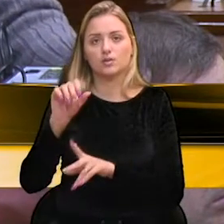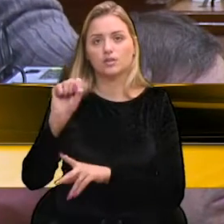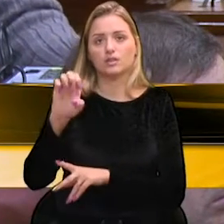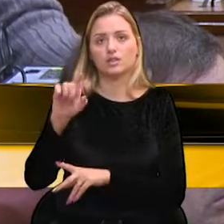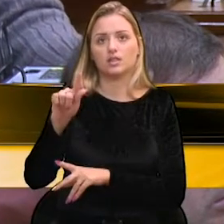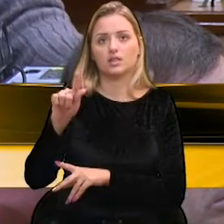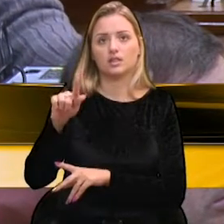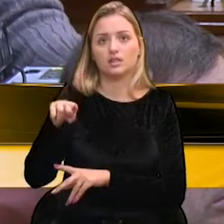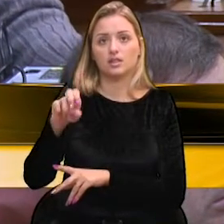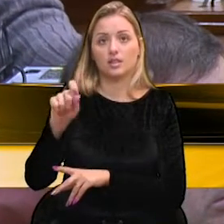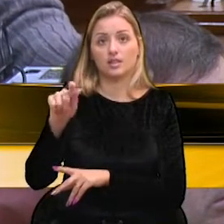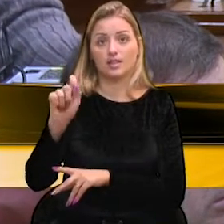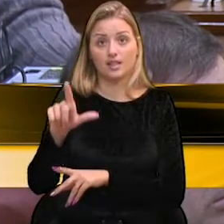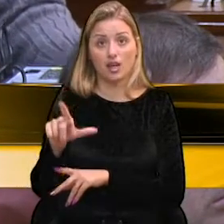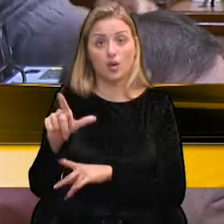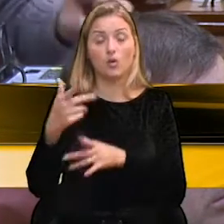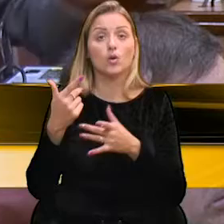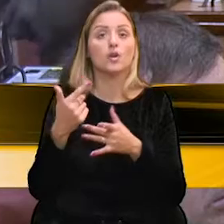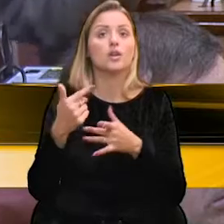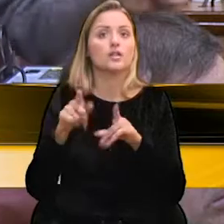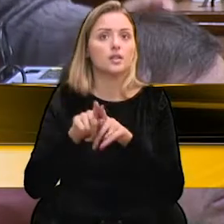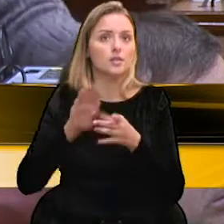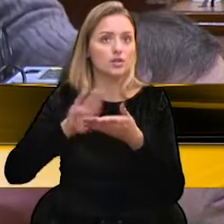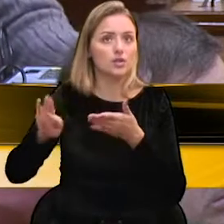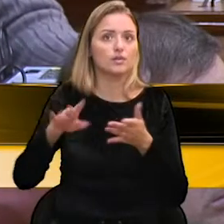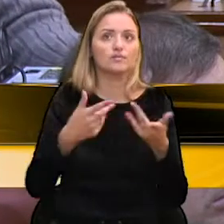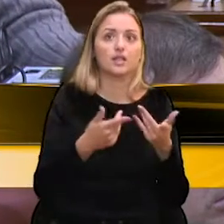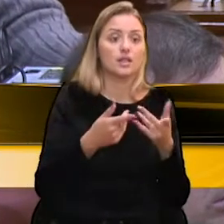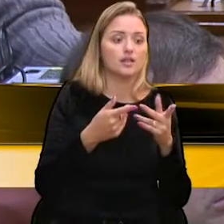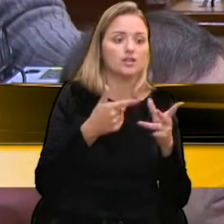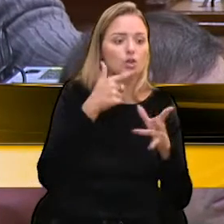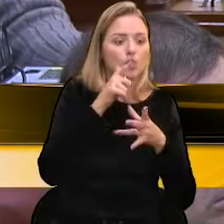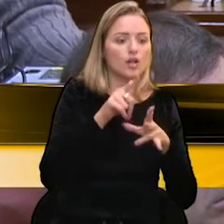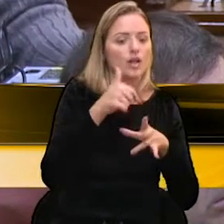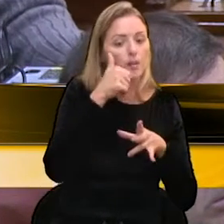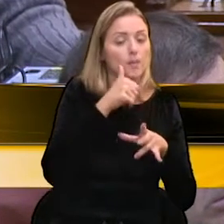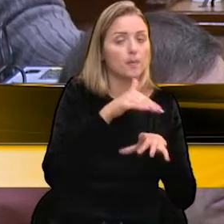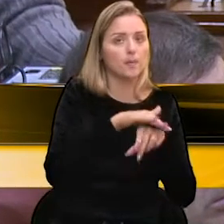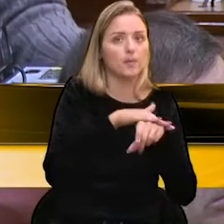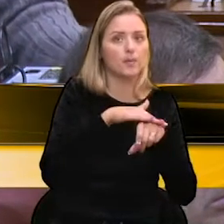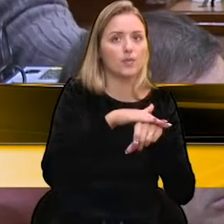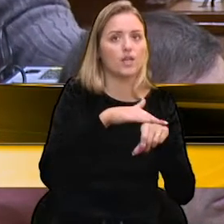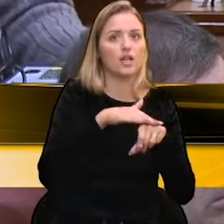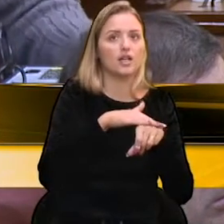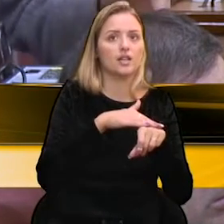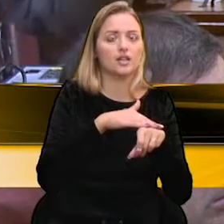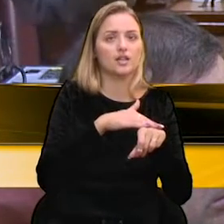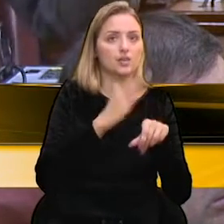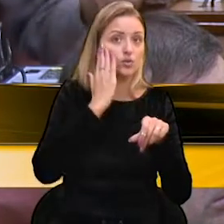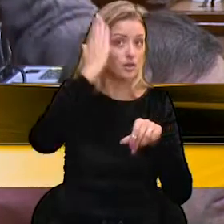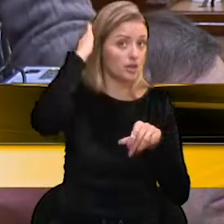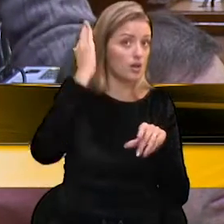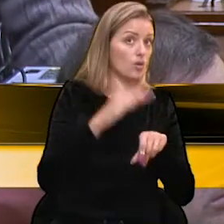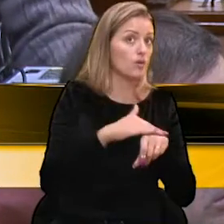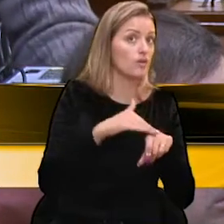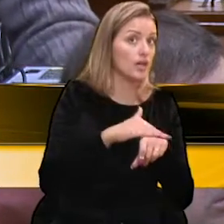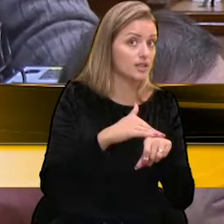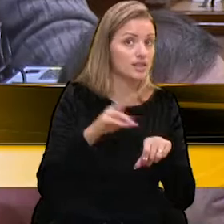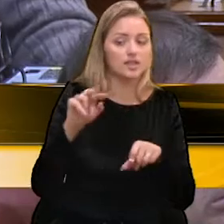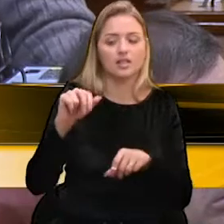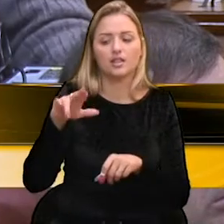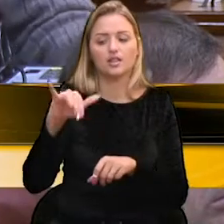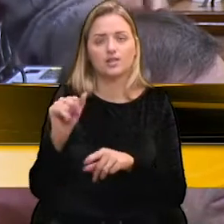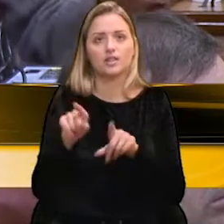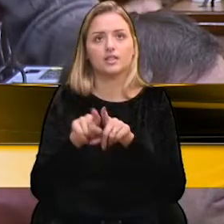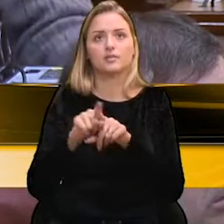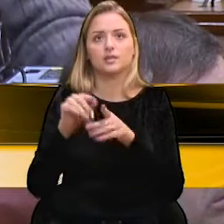parabenizar a primeira-dama por saber intermediar conflitos que o seu próprio marido cria, né? E a partir de então, através da Vânia, que também é